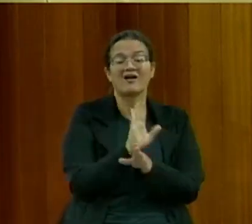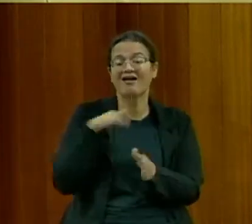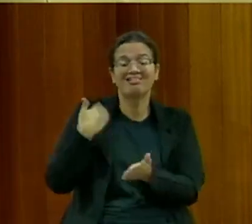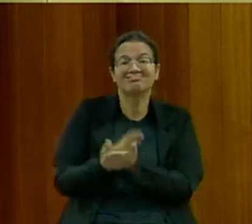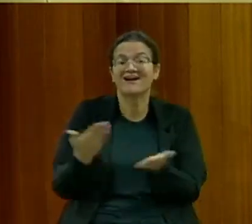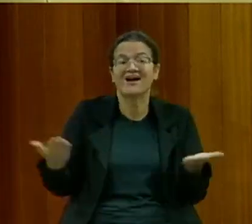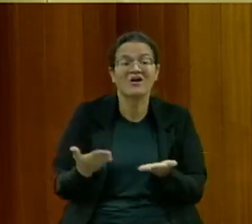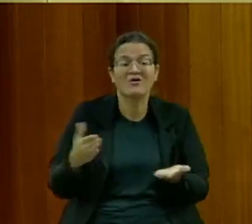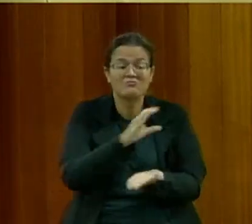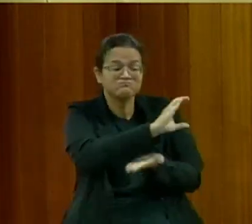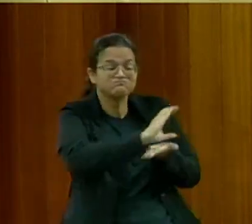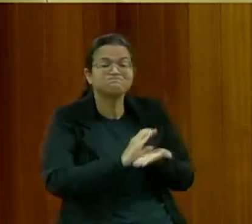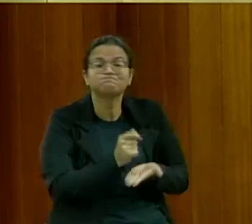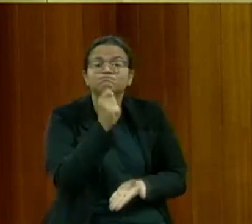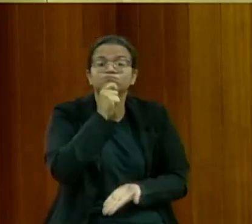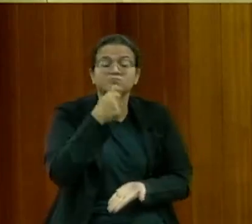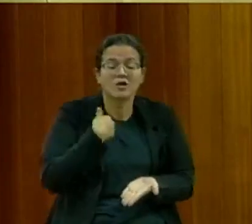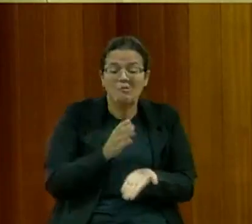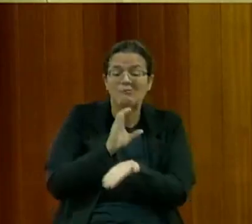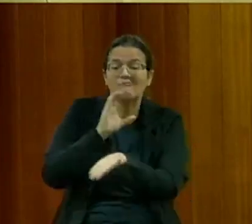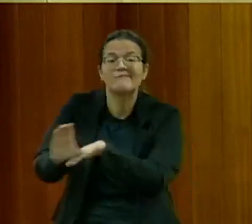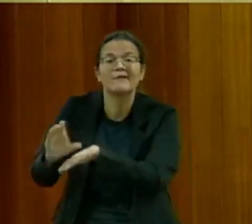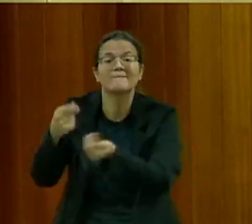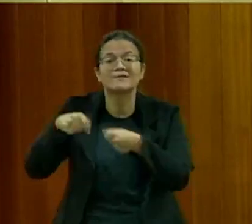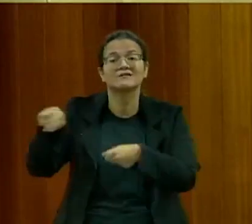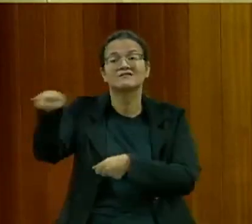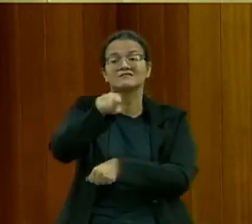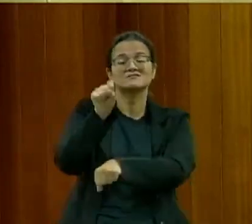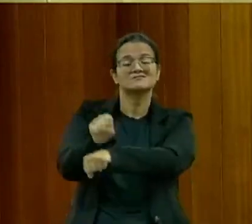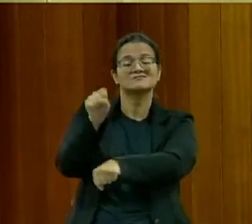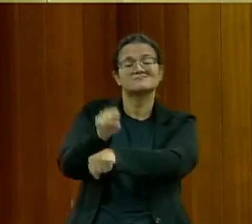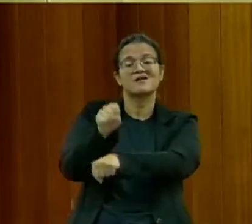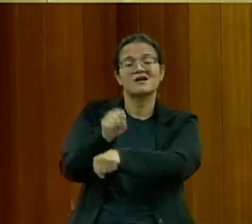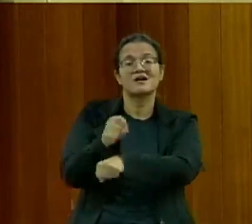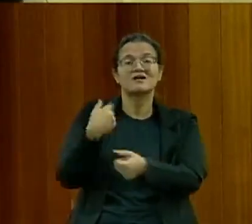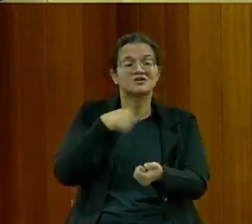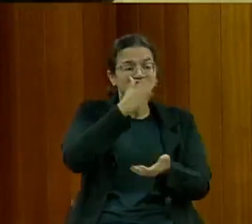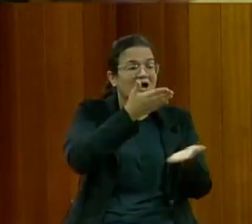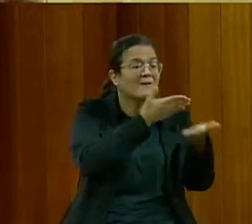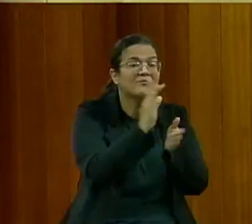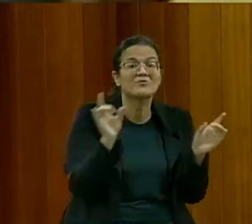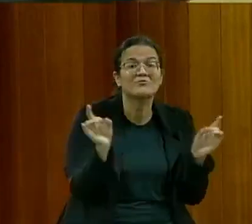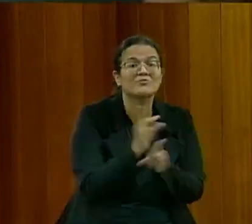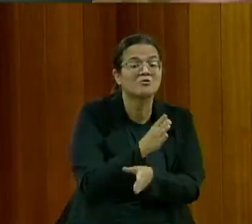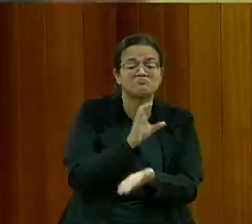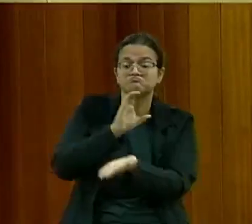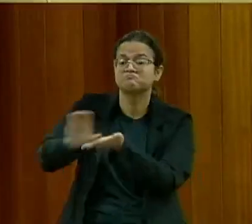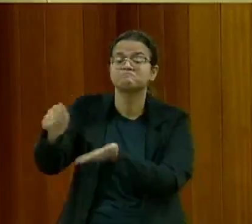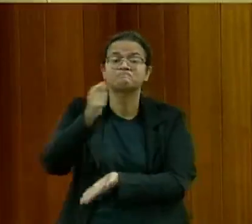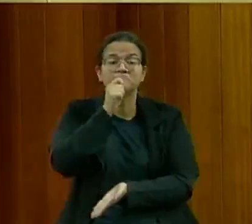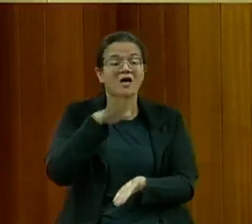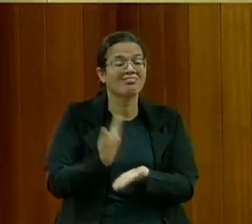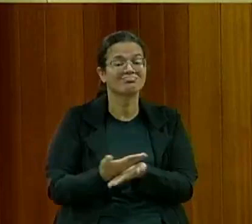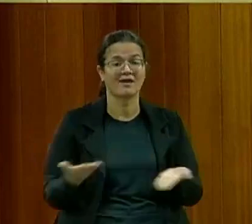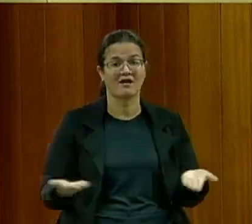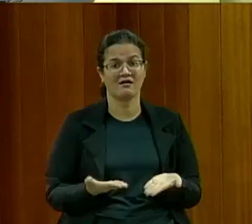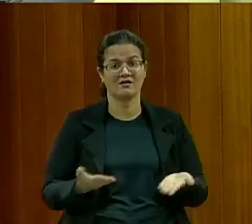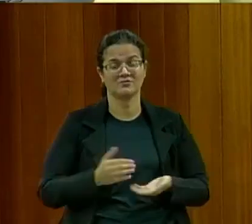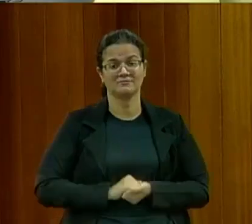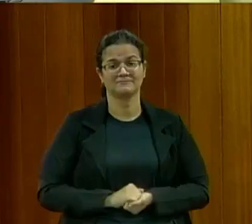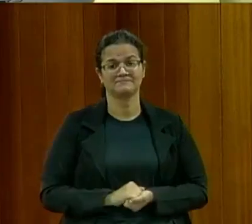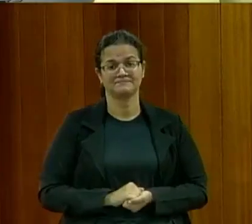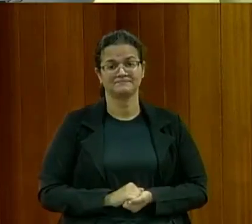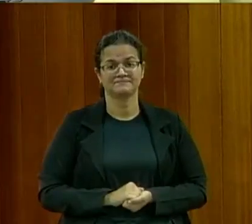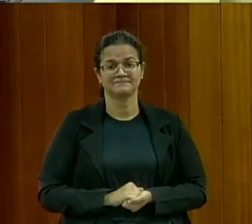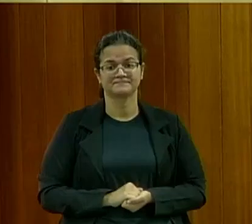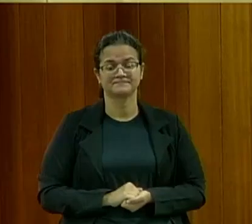emendas impositivas da minha autoria, aprovada, acatada e refeita, foram... Pode concluir, pode concluir. E eu não sei para